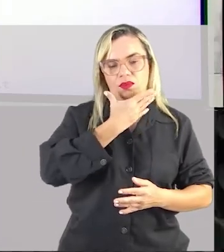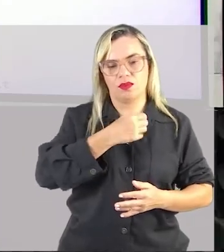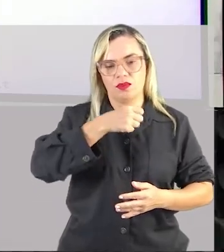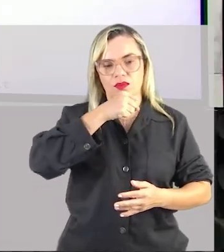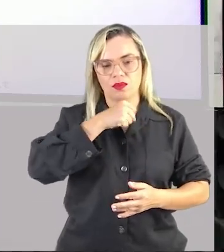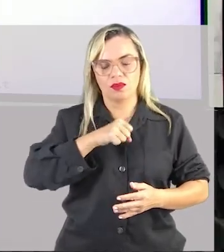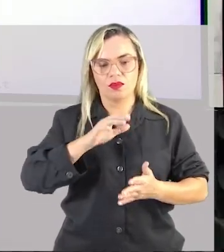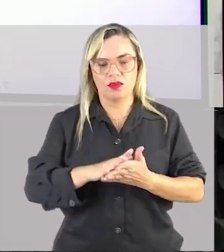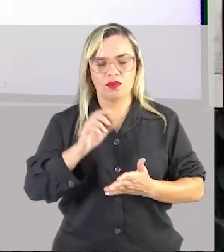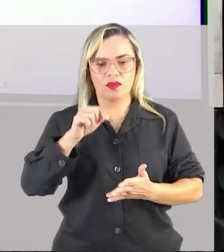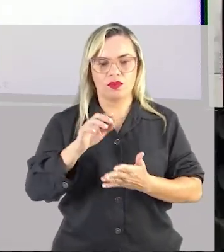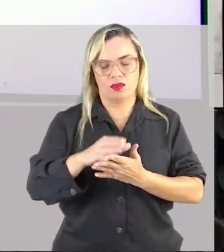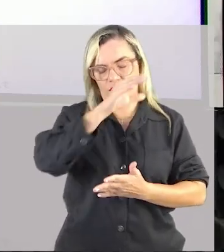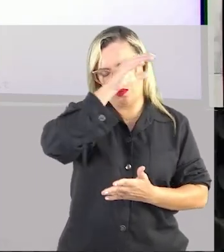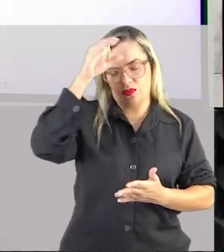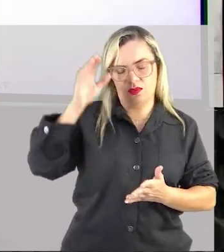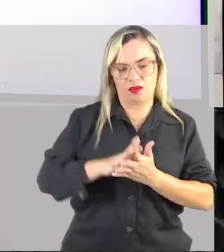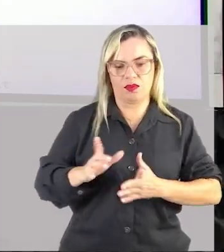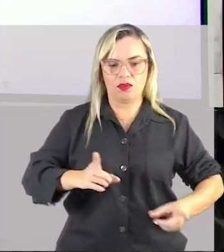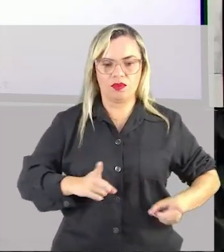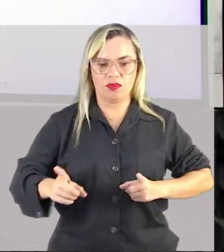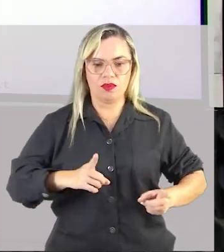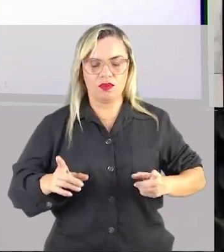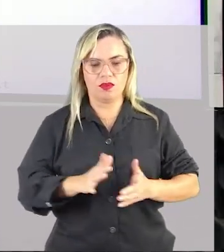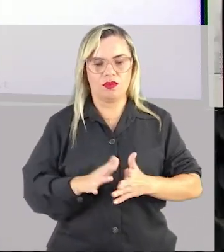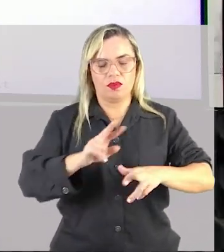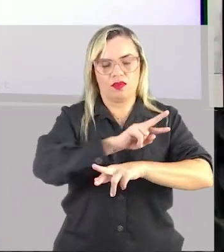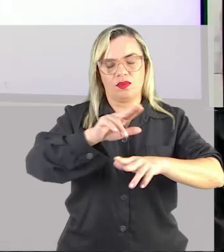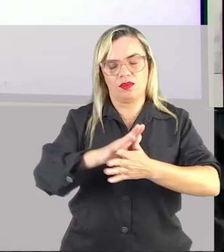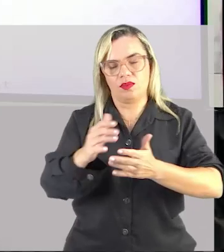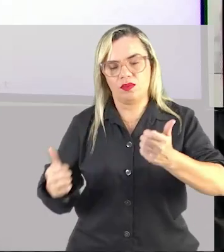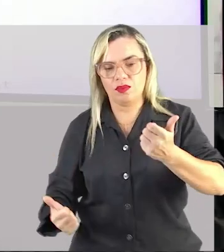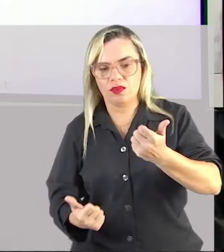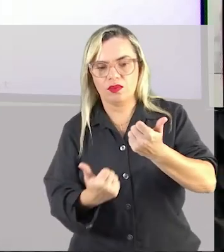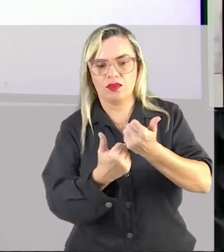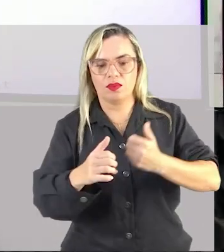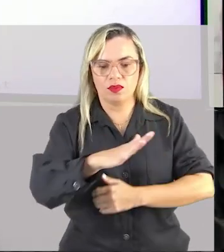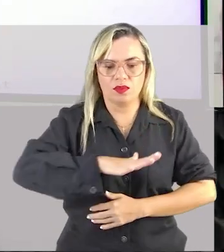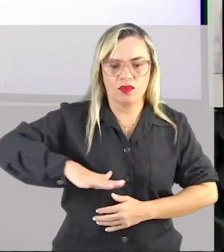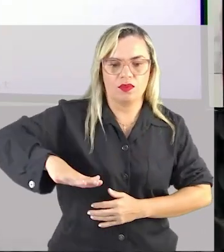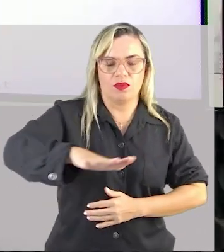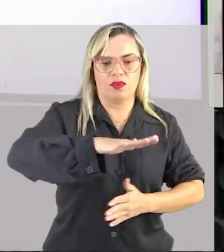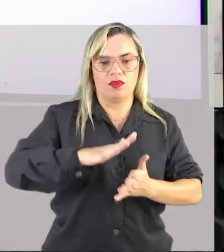com os primos. Então, precisa de uma tribo, de uma rede de apoio, não é isso?